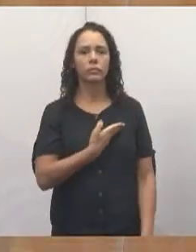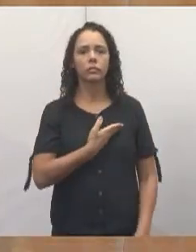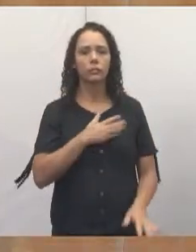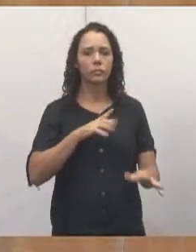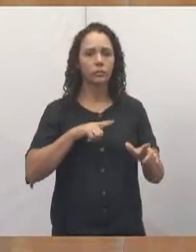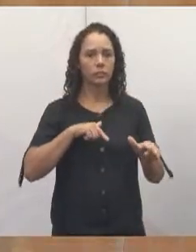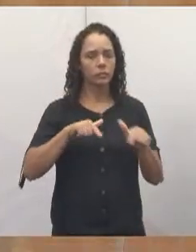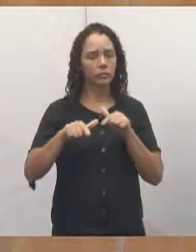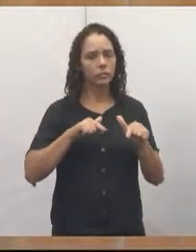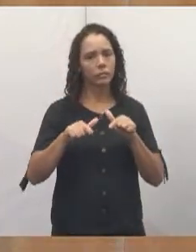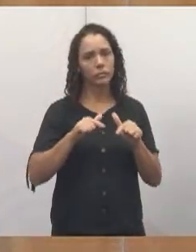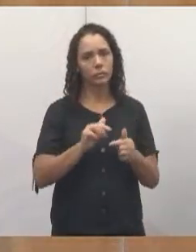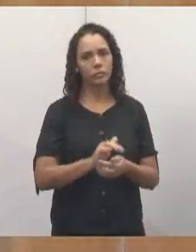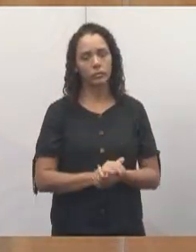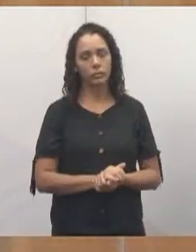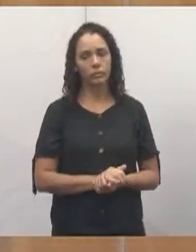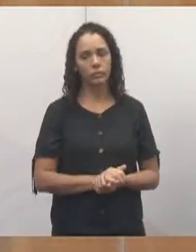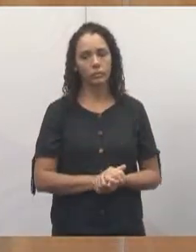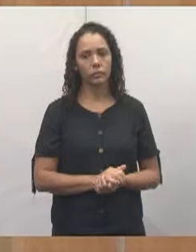profissão.